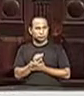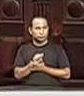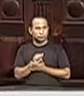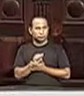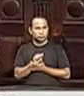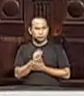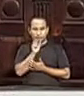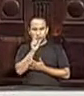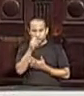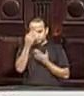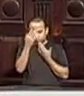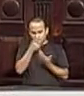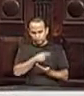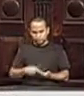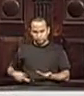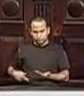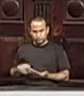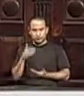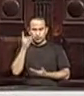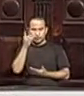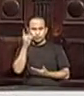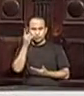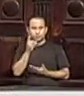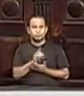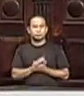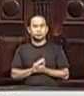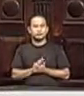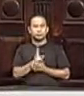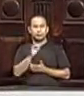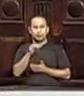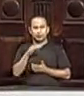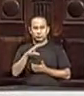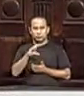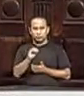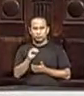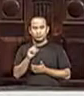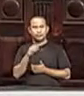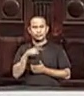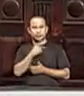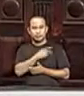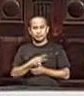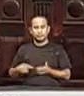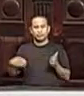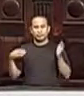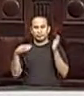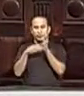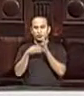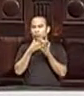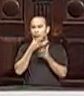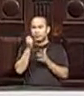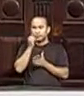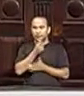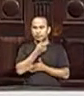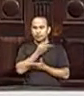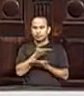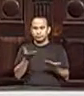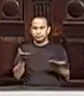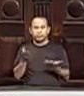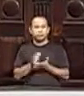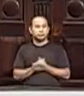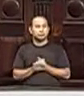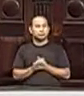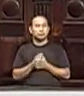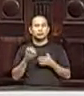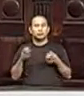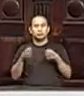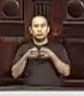Muito obrigado, senhor presidente, deputado Aramis Brito, que nos preside no expediente final, senhoras e senhores deputados,